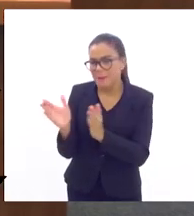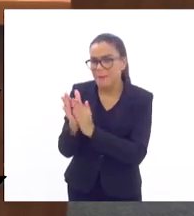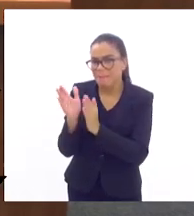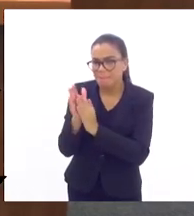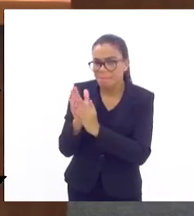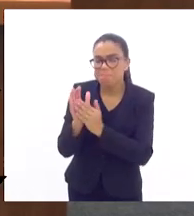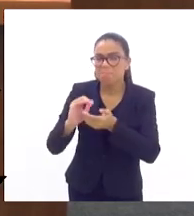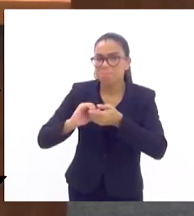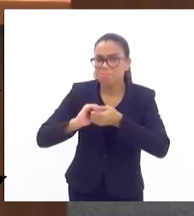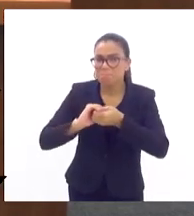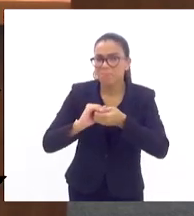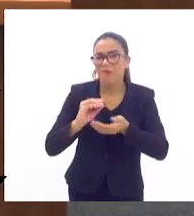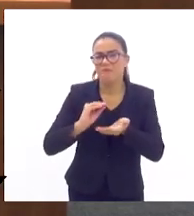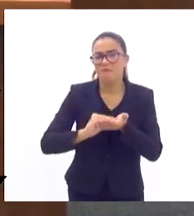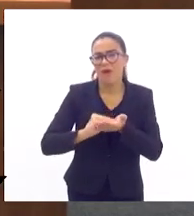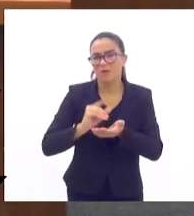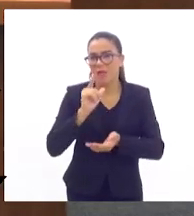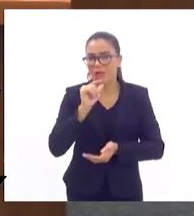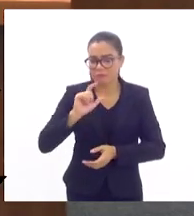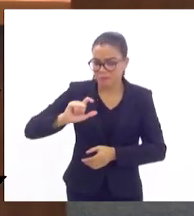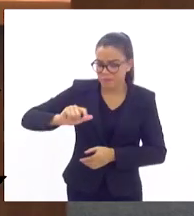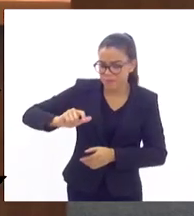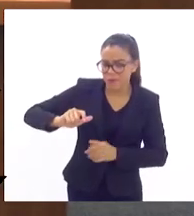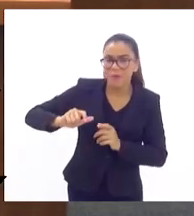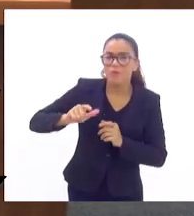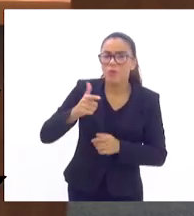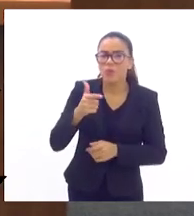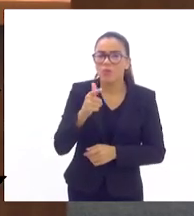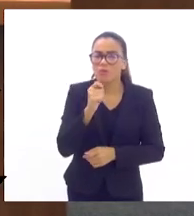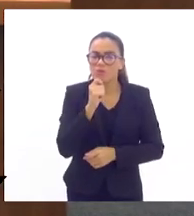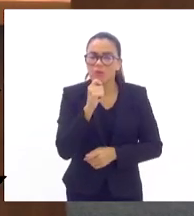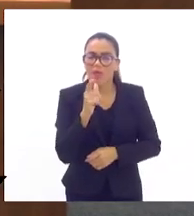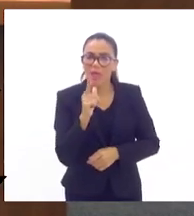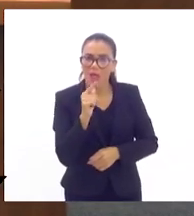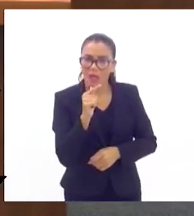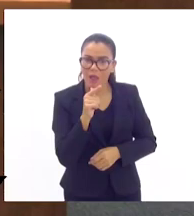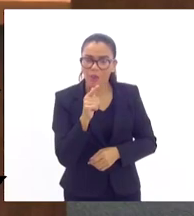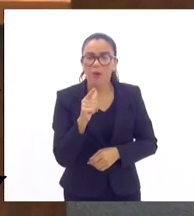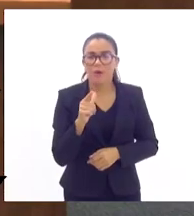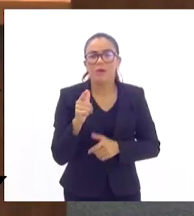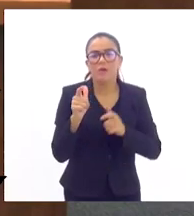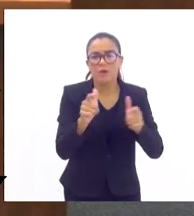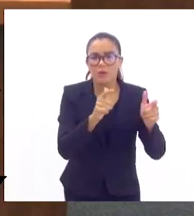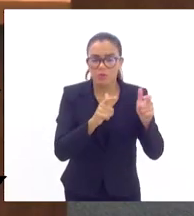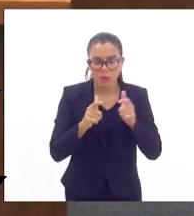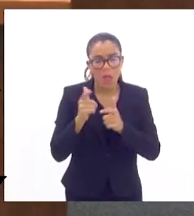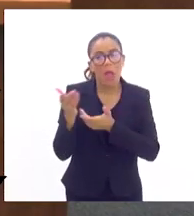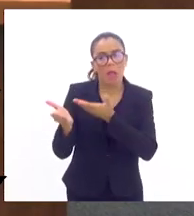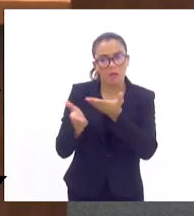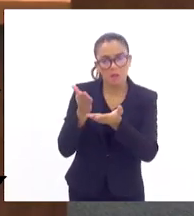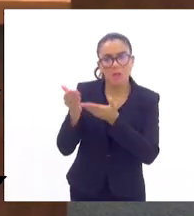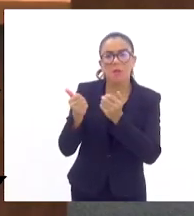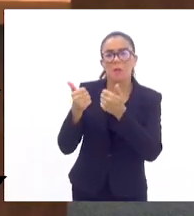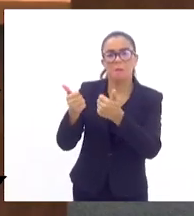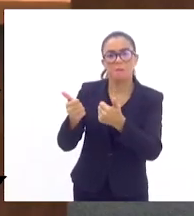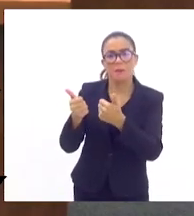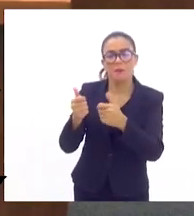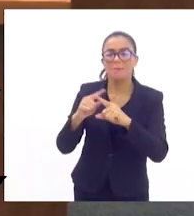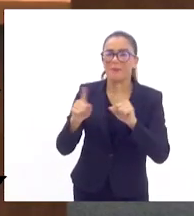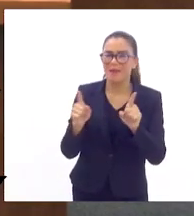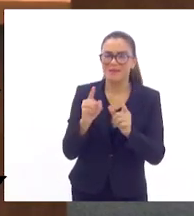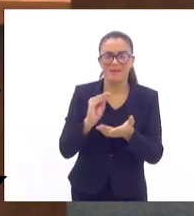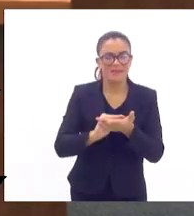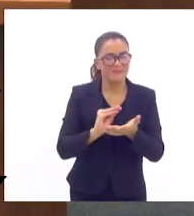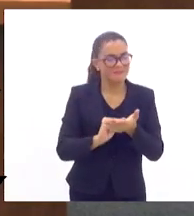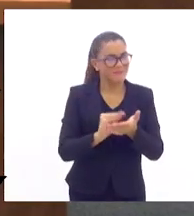da dificuldade de falta de água no distrito de Getulândia, em alguns lugares, eles atenderam muito bem, mas, porém, a